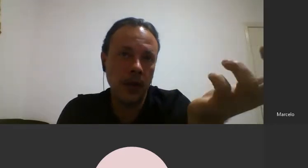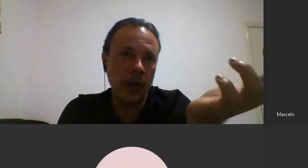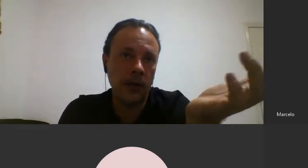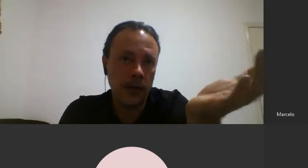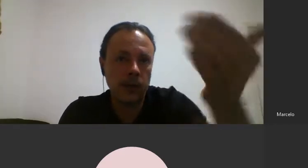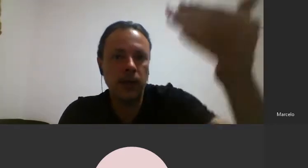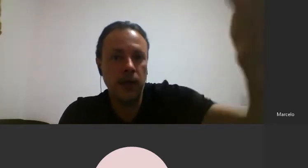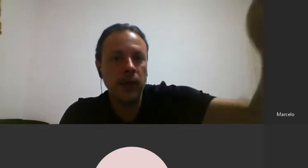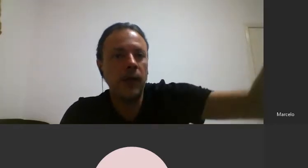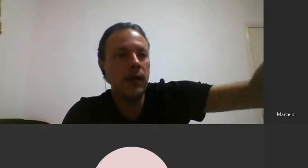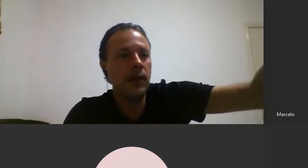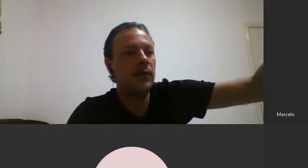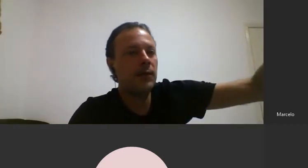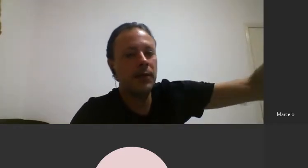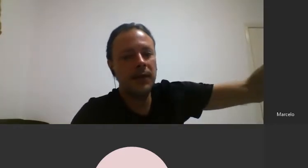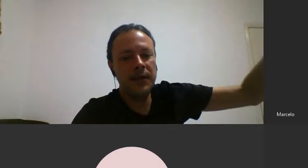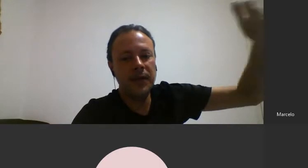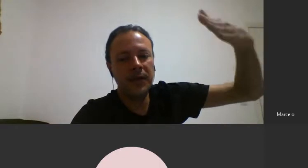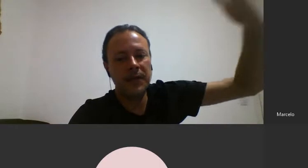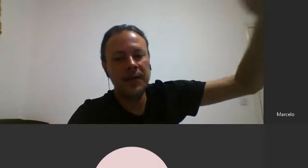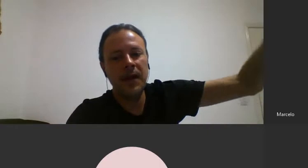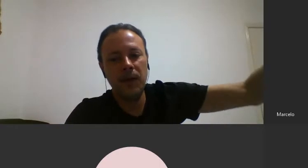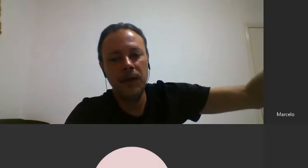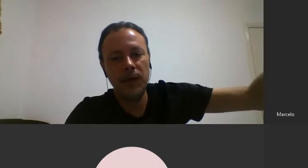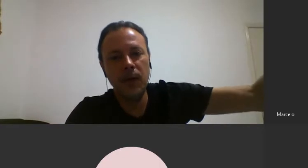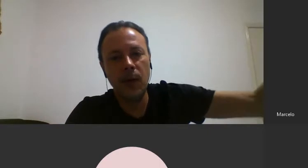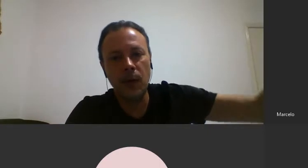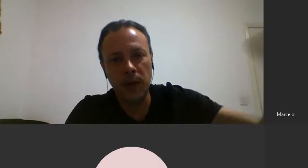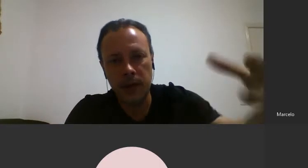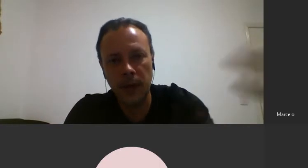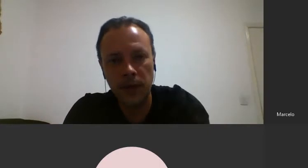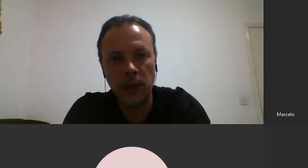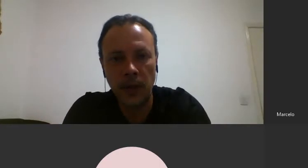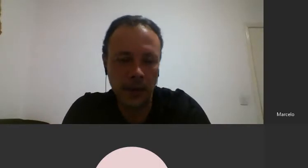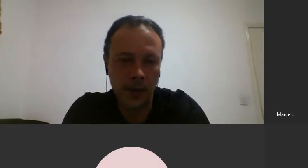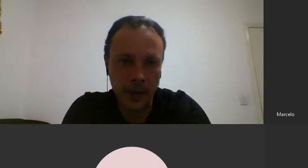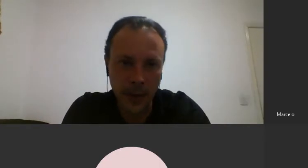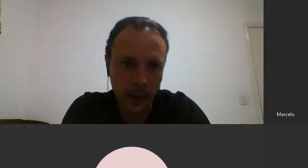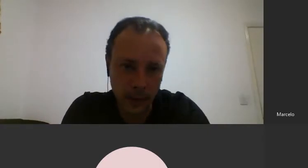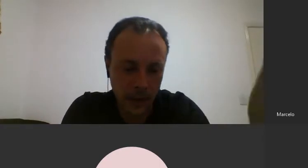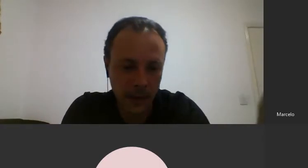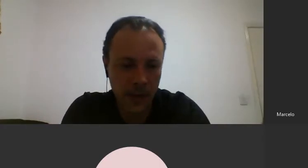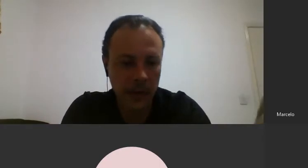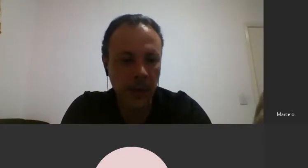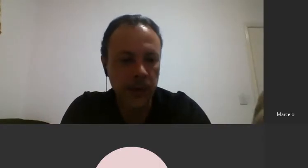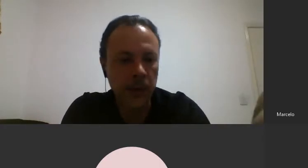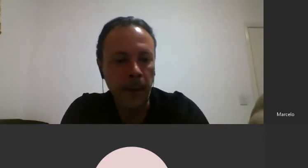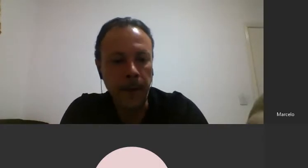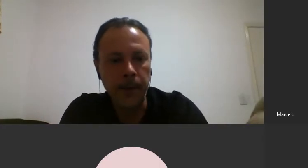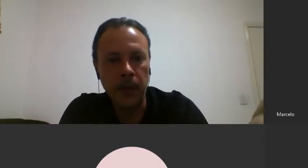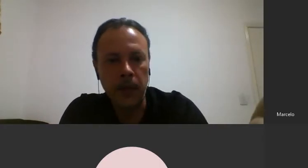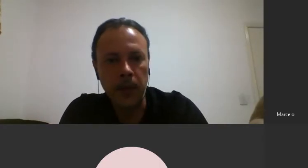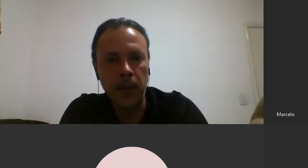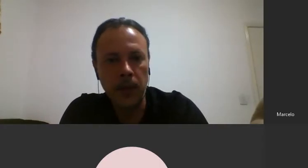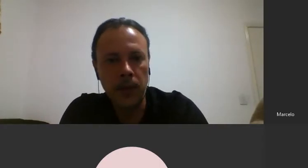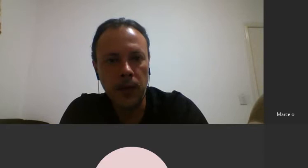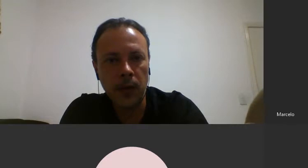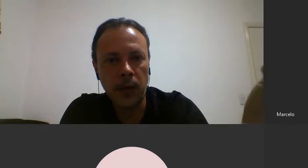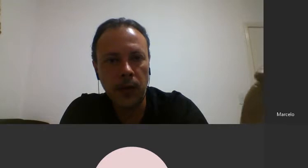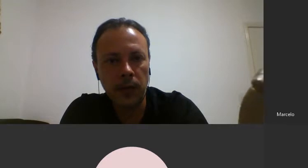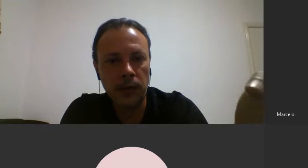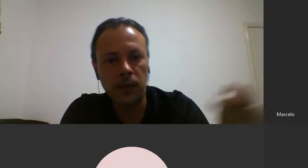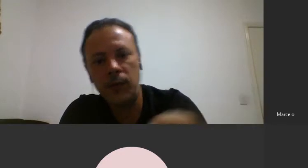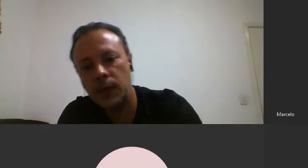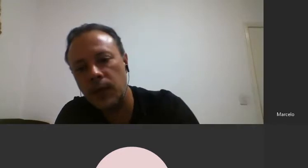exigir assim, né? Bom, vocês têm que estar nessa aula, nesse encontro, essa é a exigência, tá certo, tem que exigir mesmo. Mas